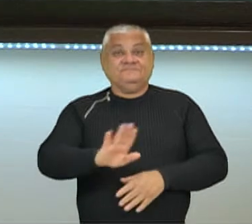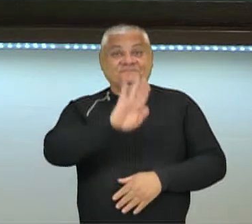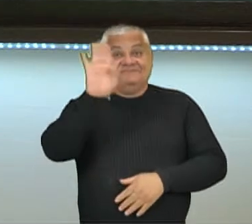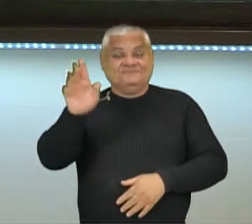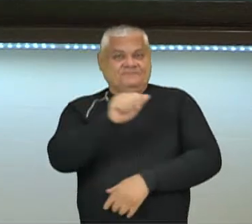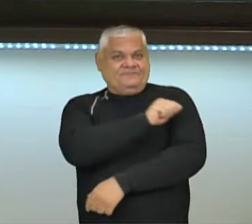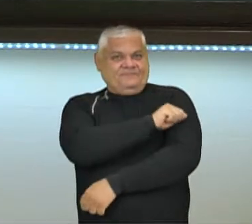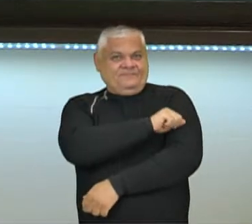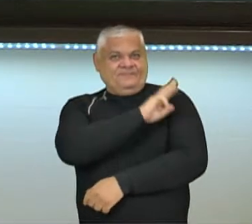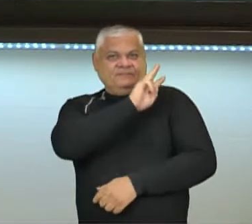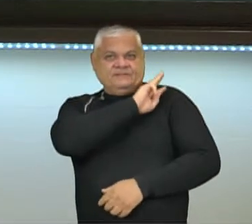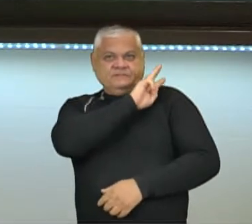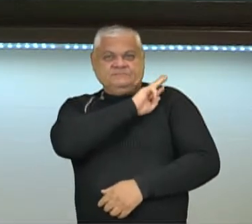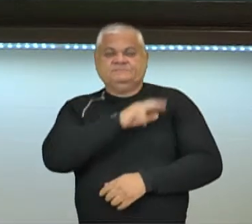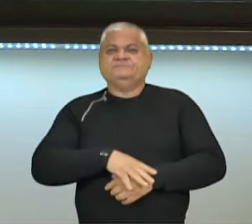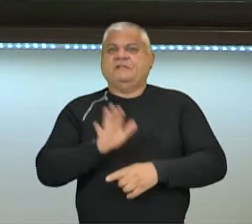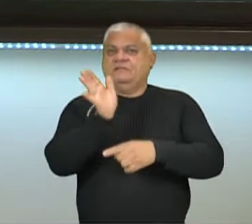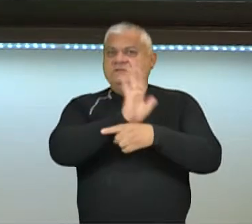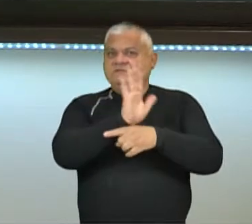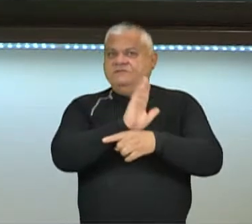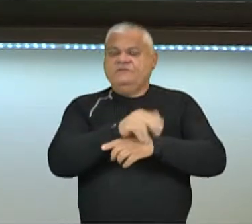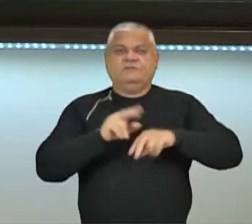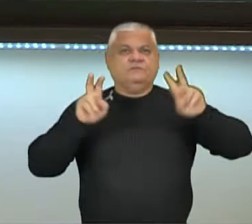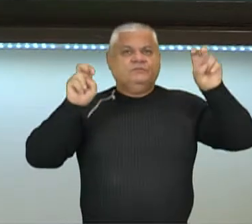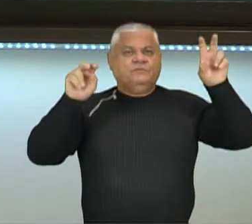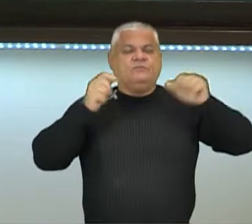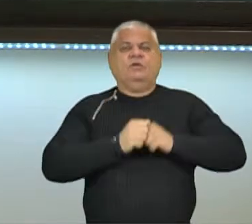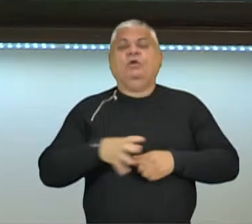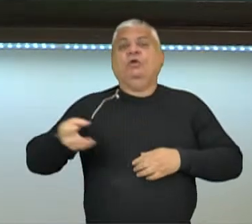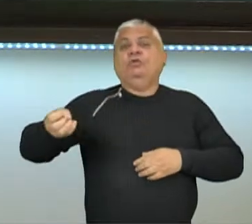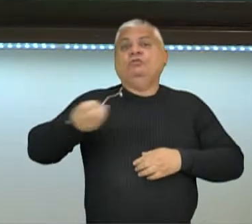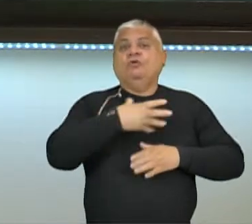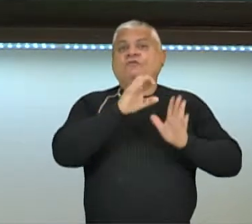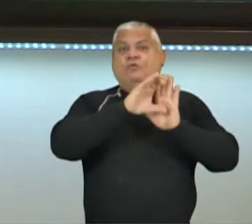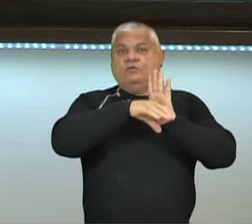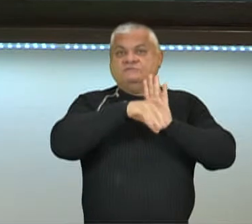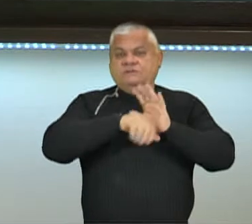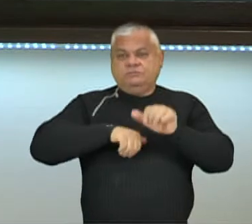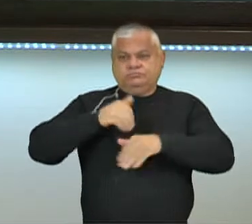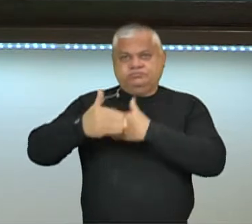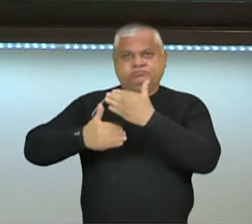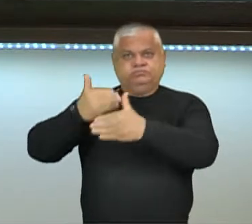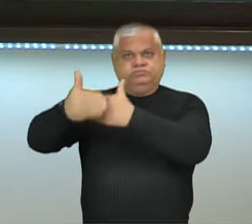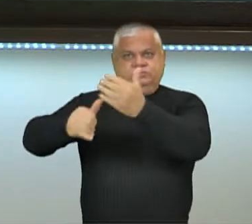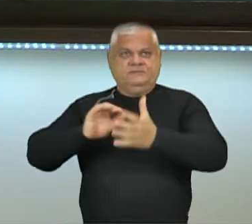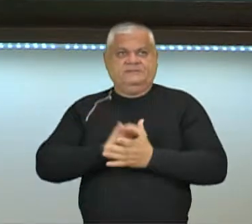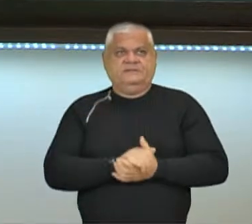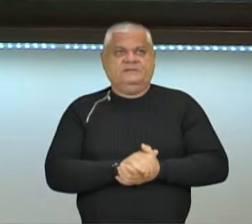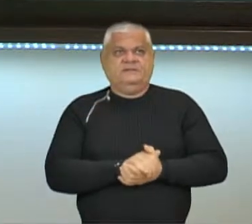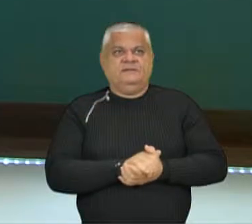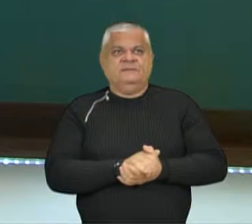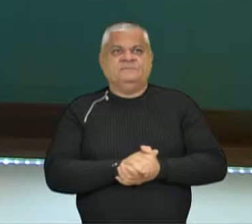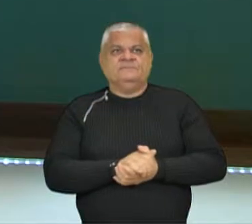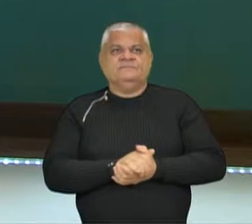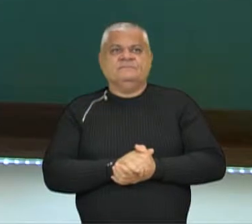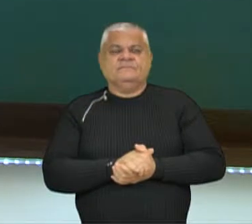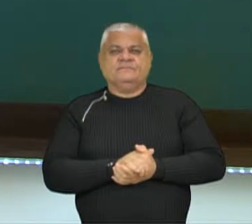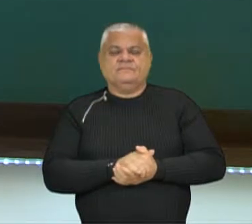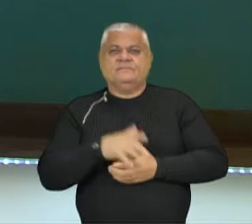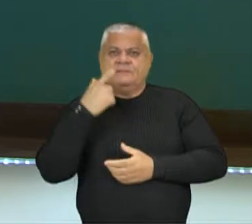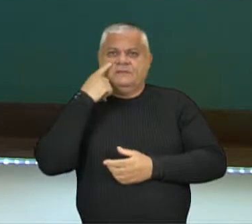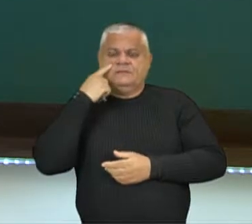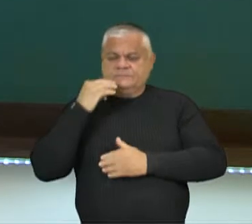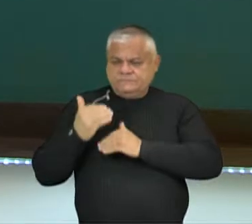Olá, estudantes da terceira série. Nesse vídeo vamos falar sobre novos conceitos evolutivos. Os